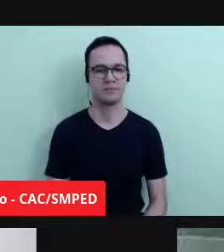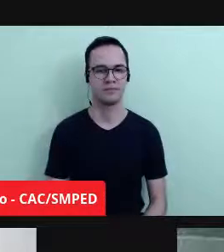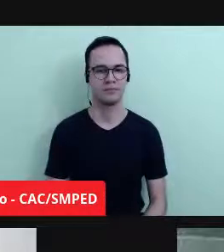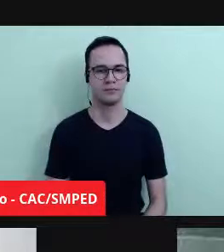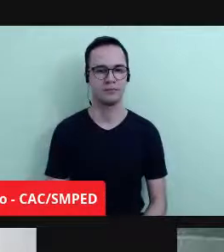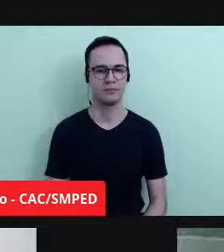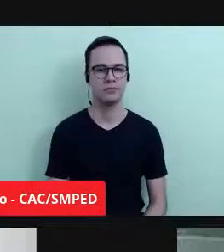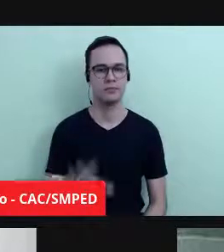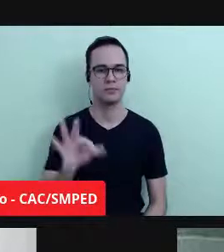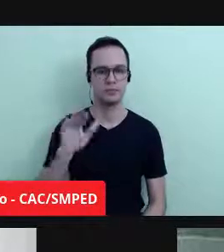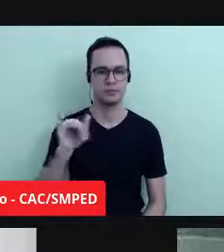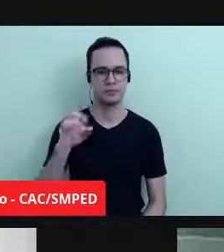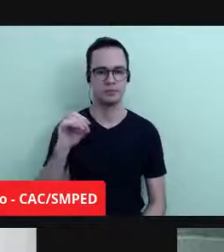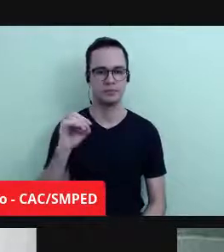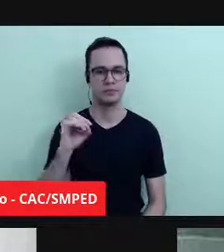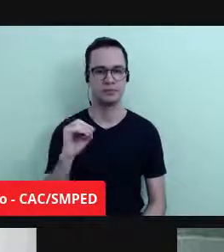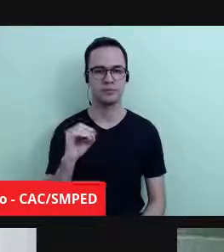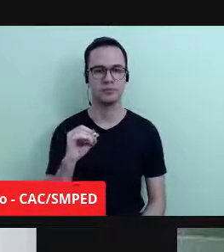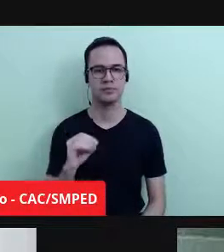Fernando?